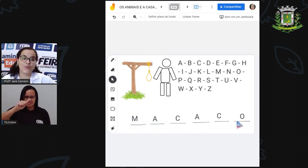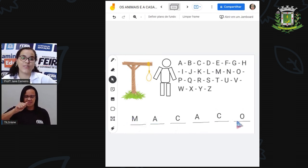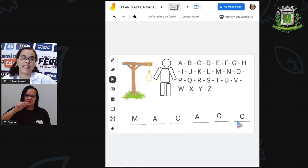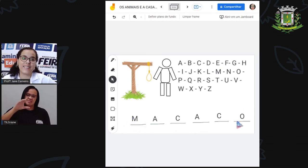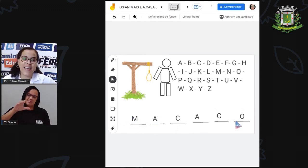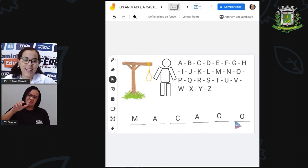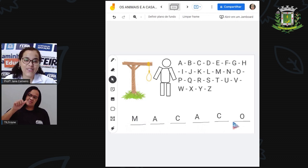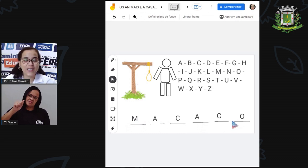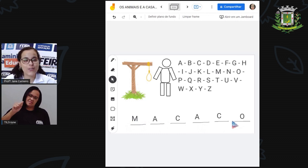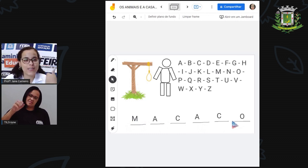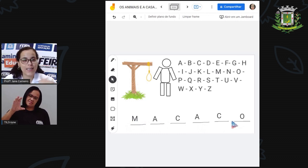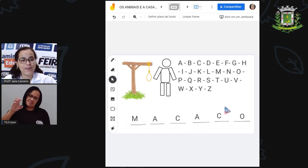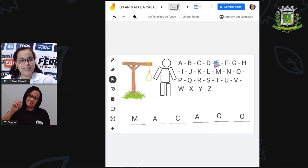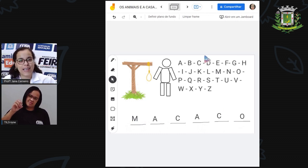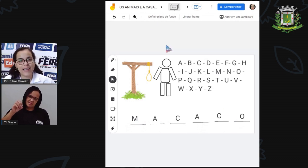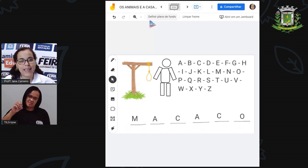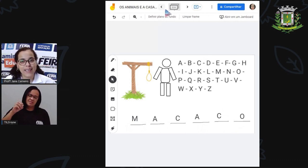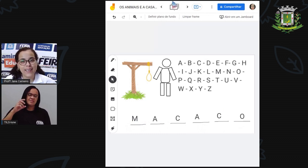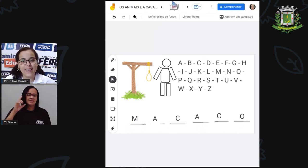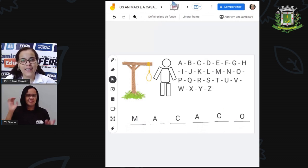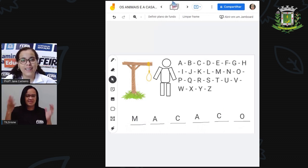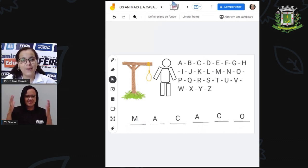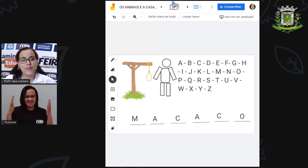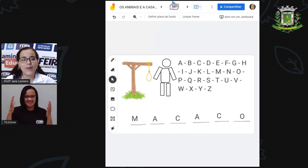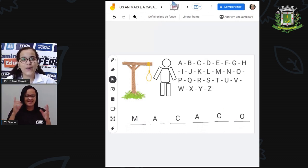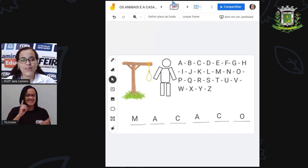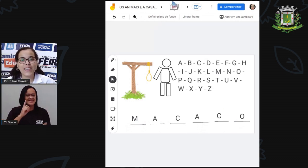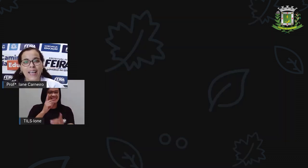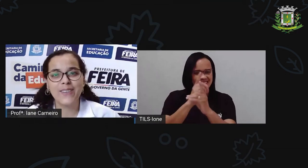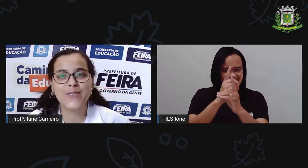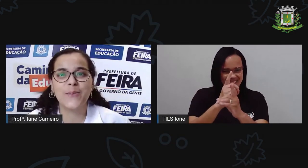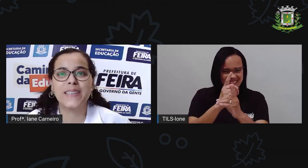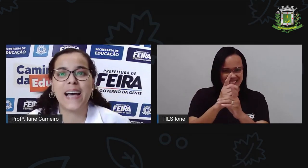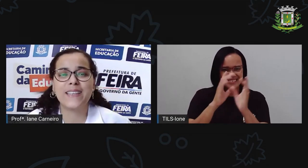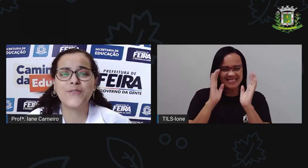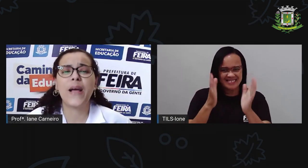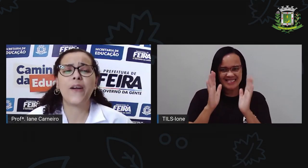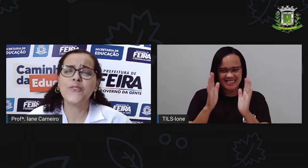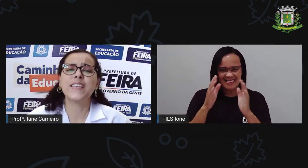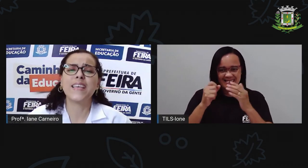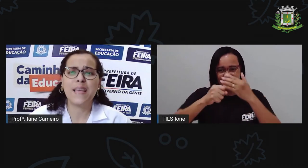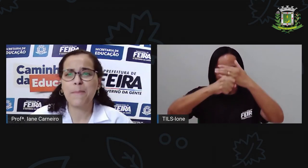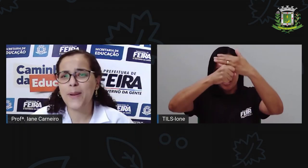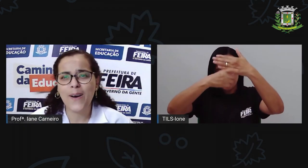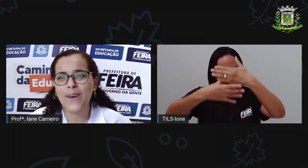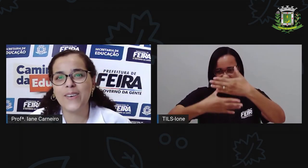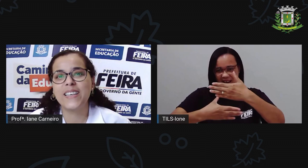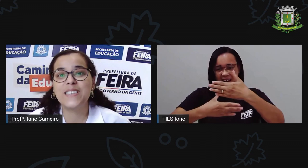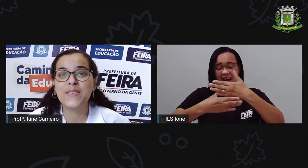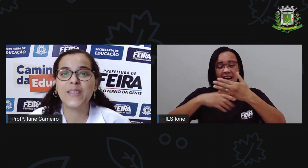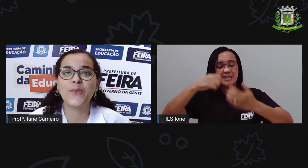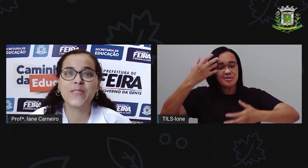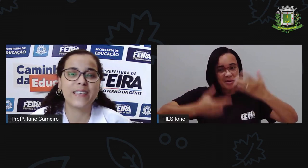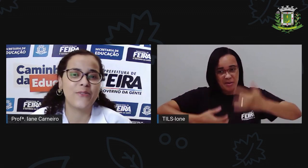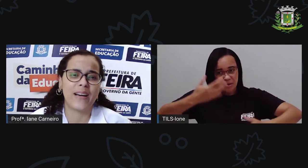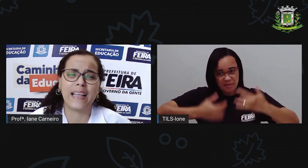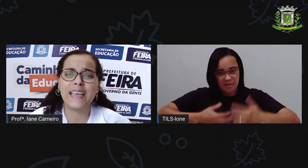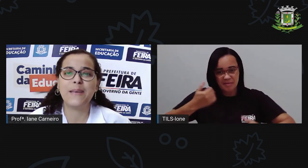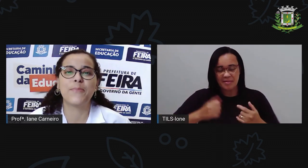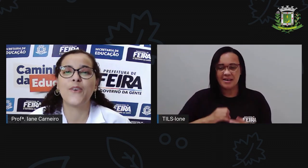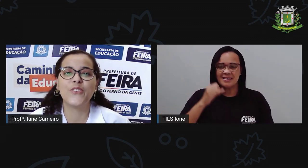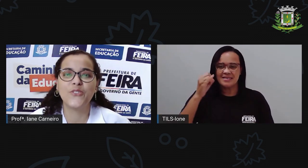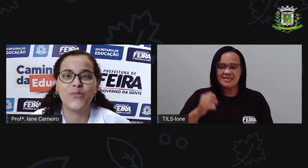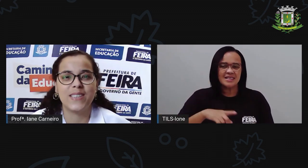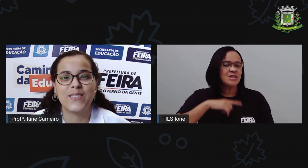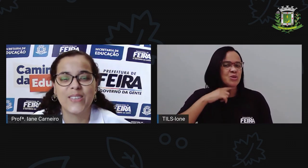Medimacaco. Tá certo? Vocês conseguiram acertar aí? Me contem aí nos comentários. Ah, consegui, Pró. E se você não conseguiu, fala.